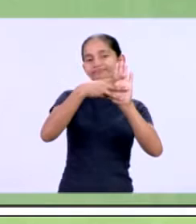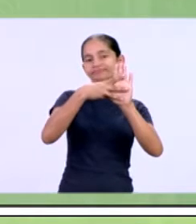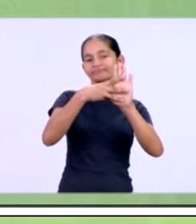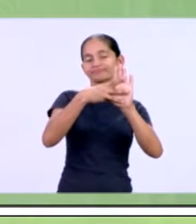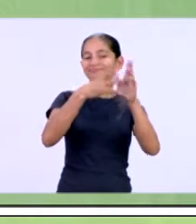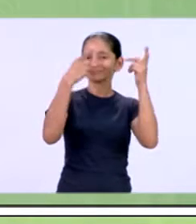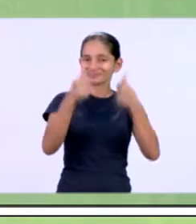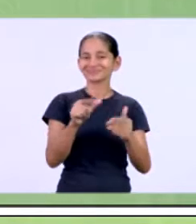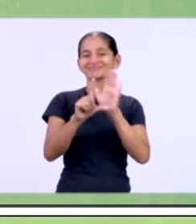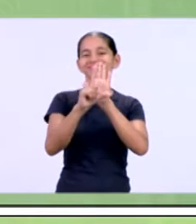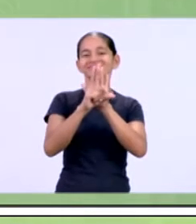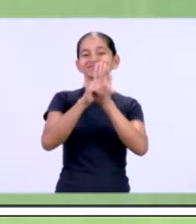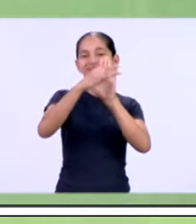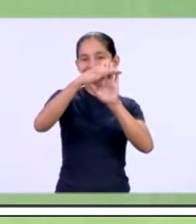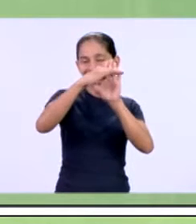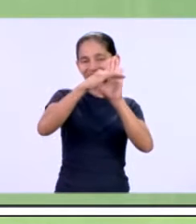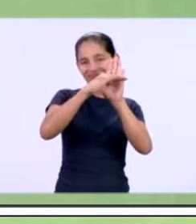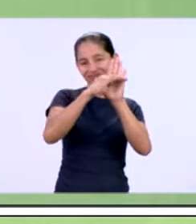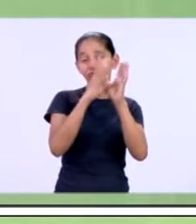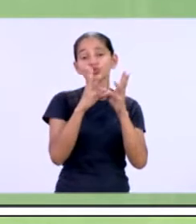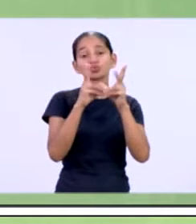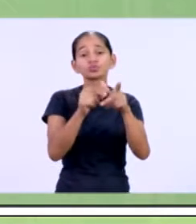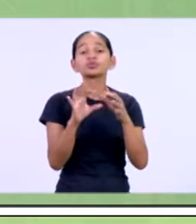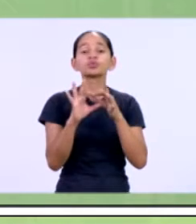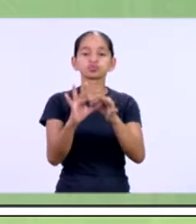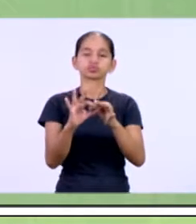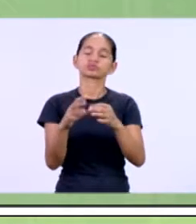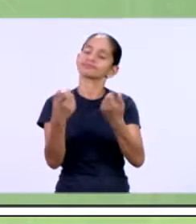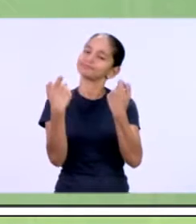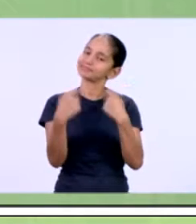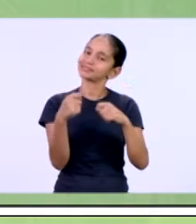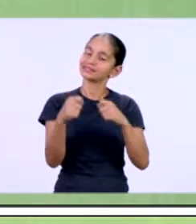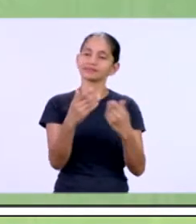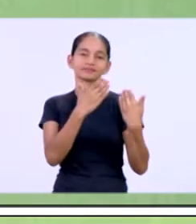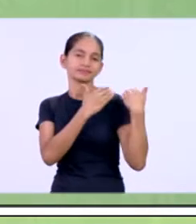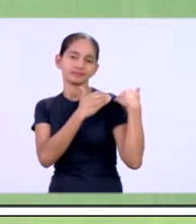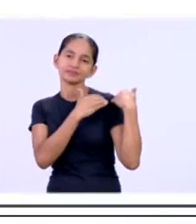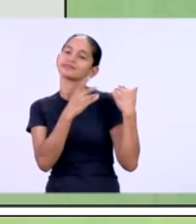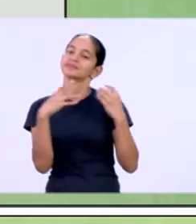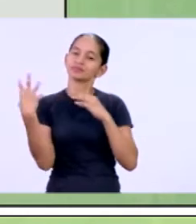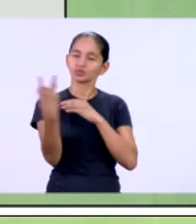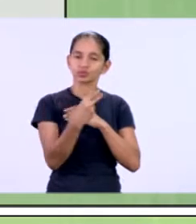lei que vai instituir o tributo pela entidade responsável por instituir.